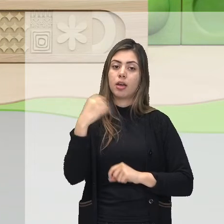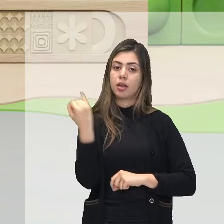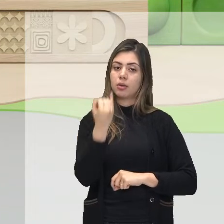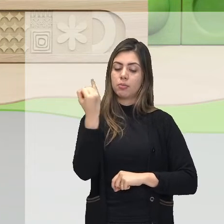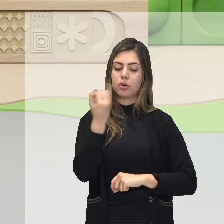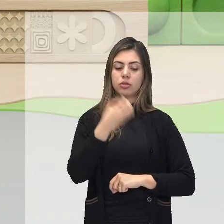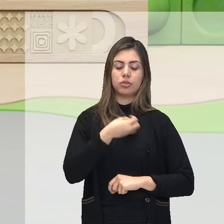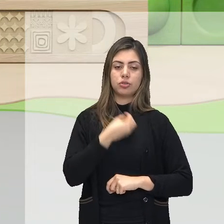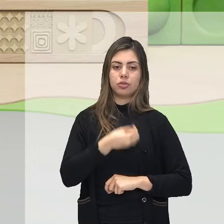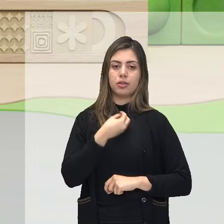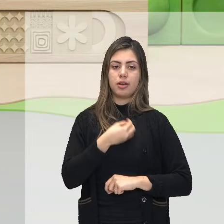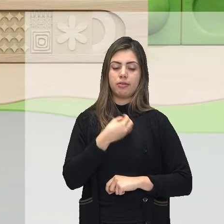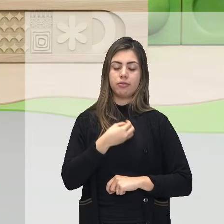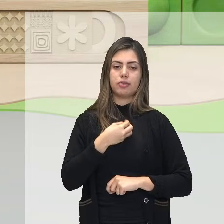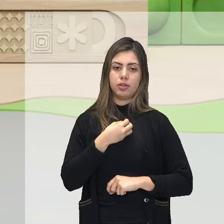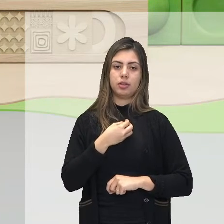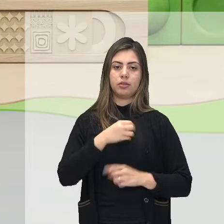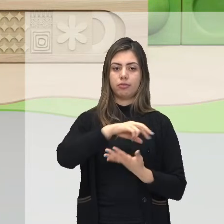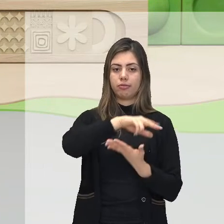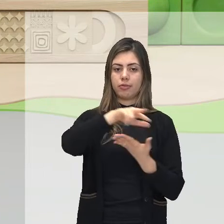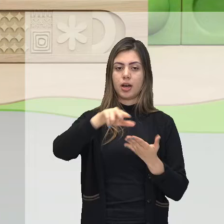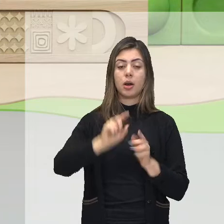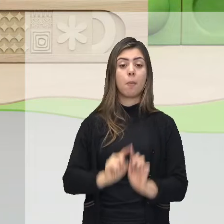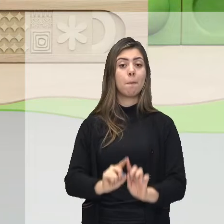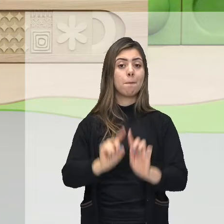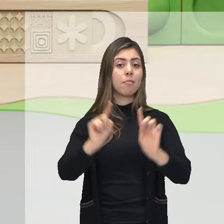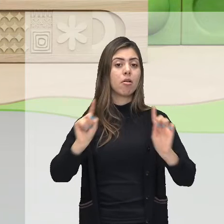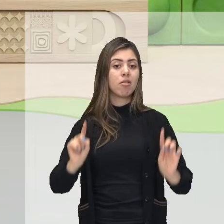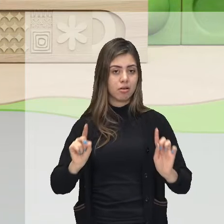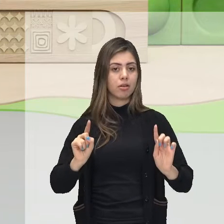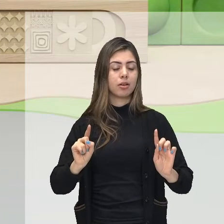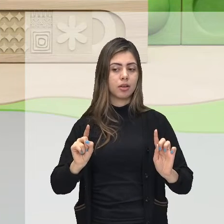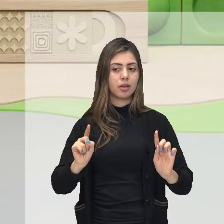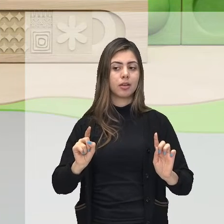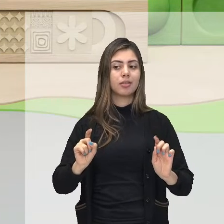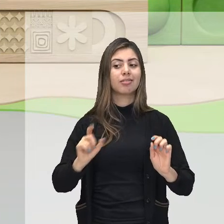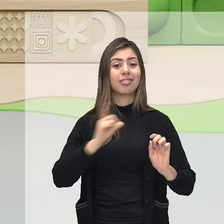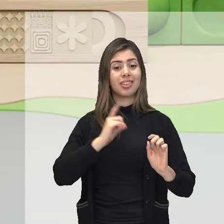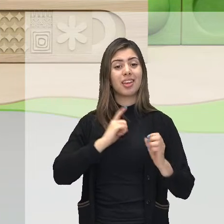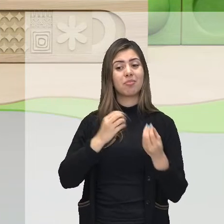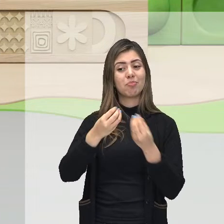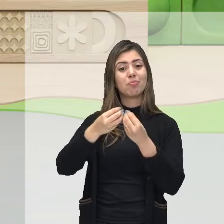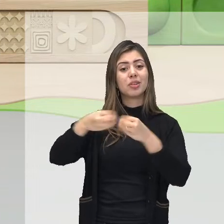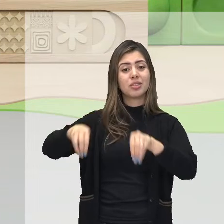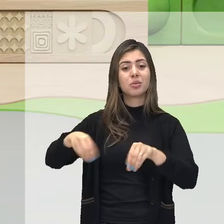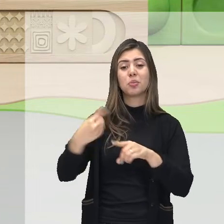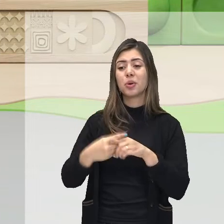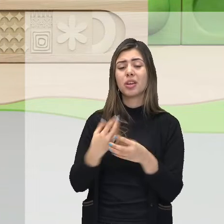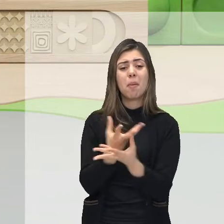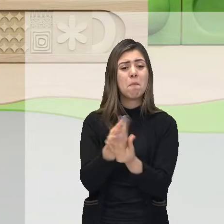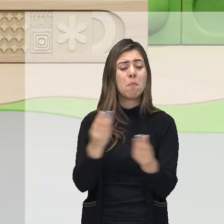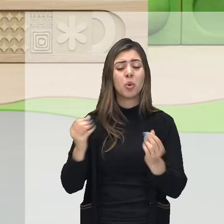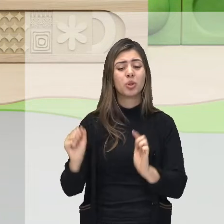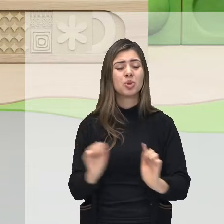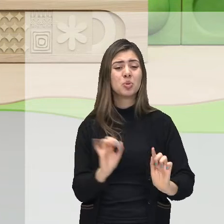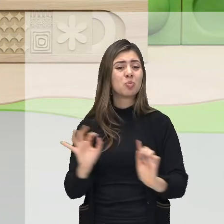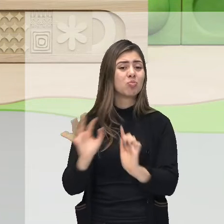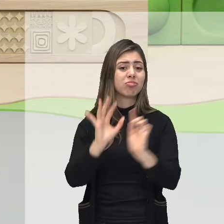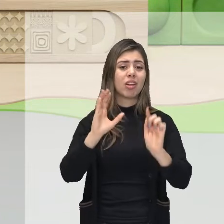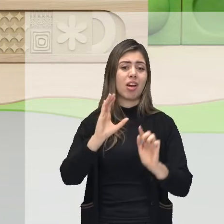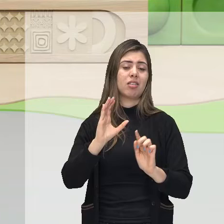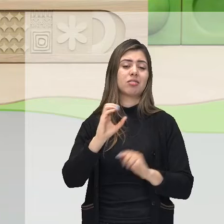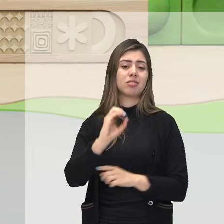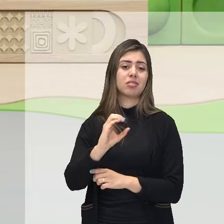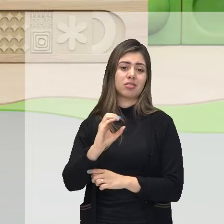para a sobrevivência dos seres vivos, porém foi prejudicado pela grande quantidade de